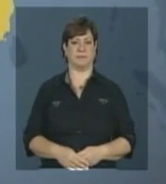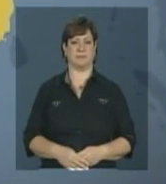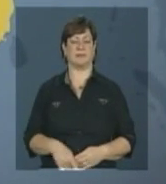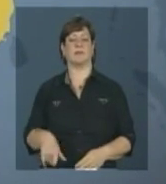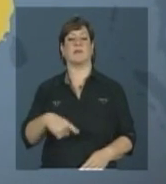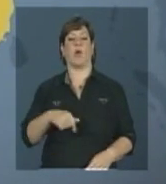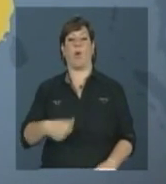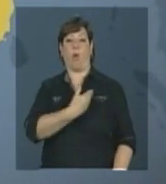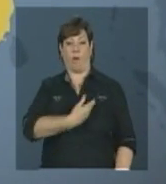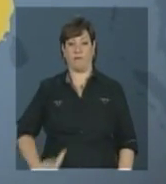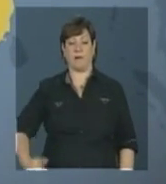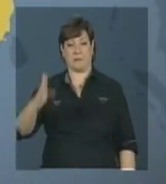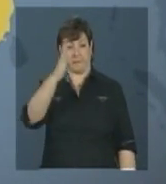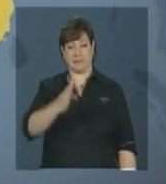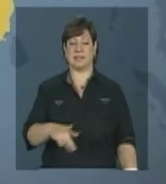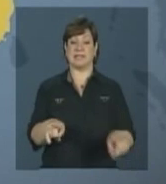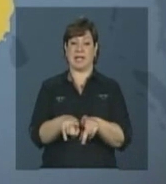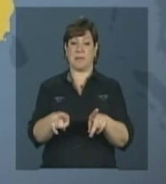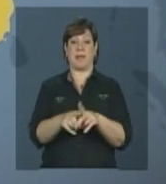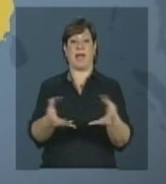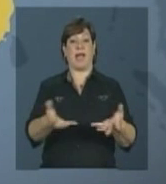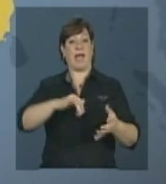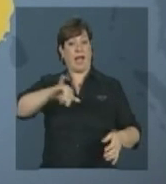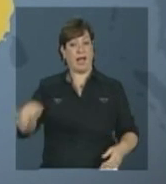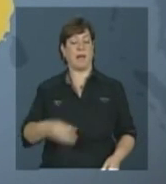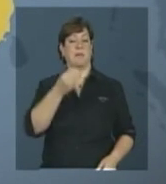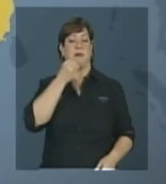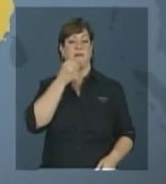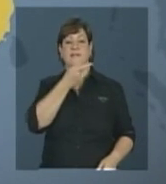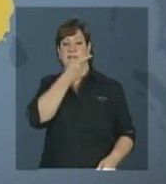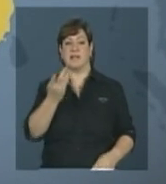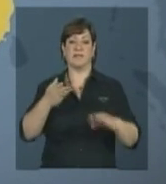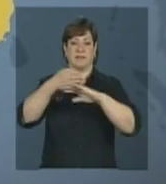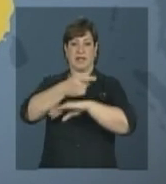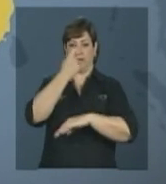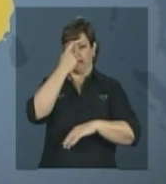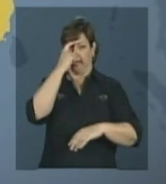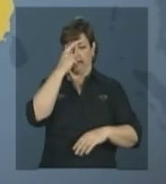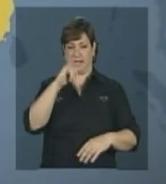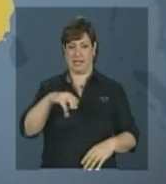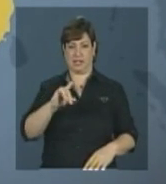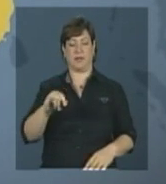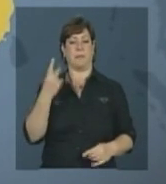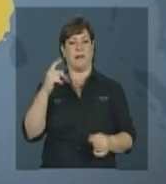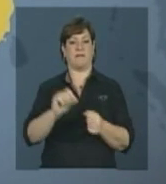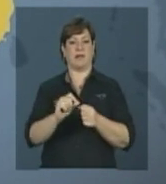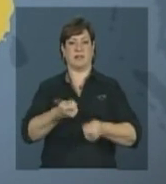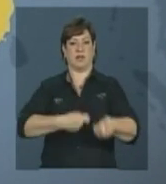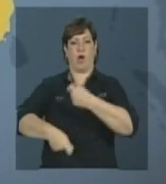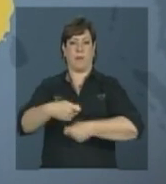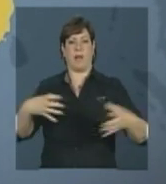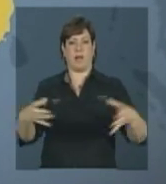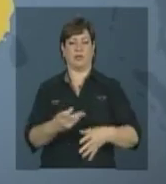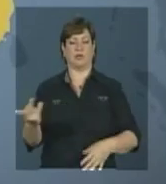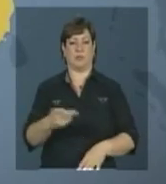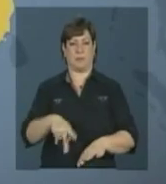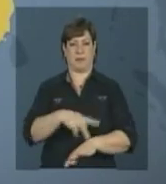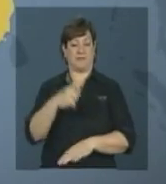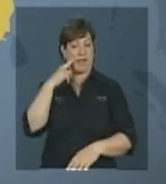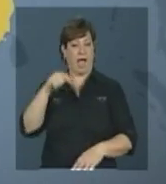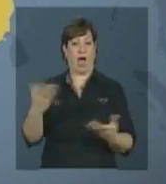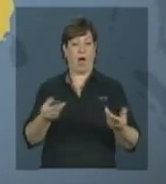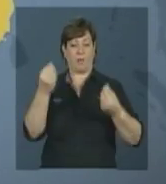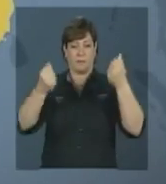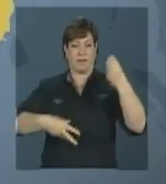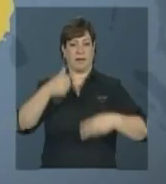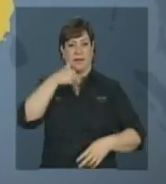O governo brasileiro também quer aproveitar a visita à Índia para ampliar o comércio entre os dois países. Veja na matéria